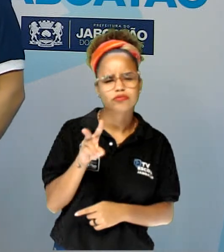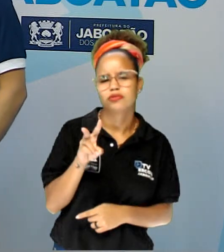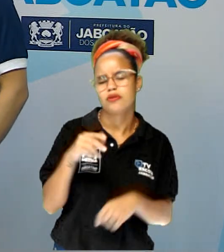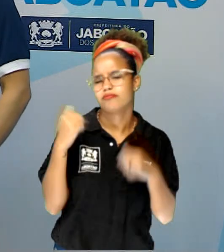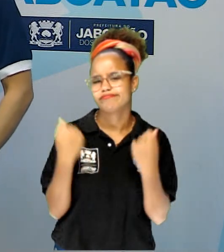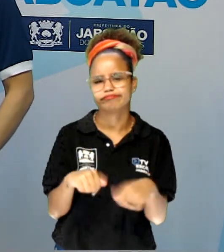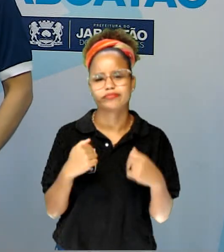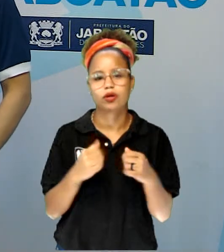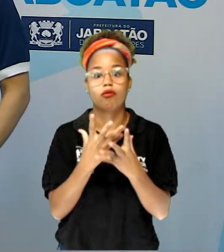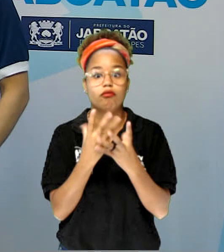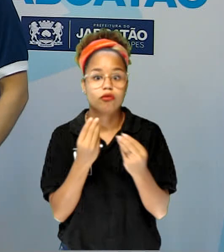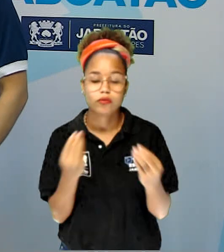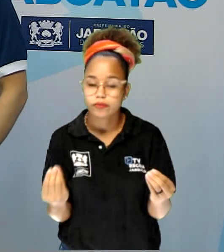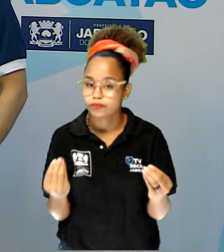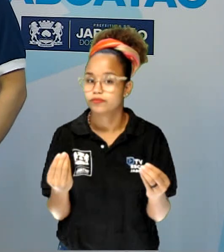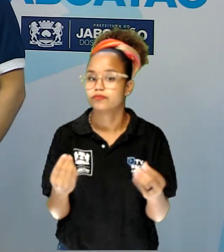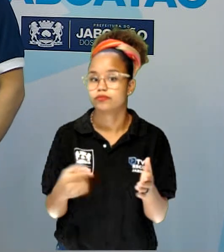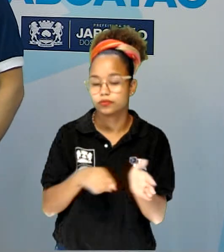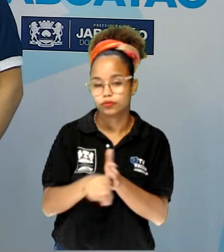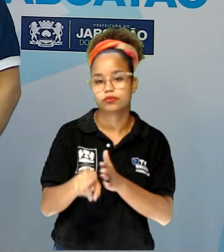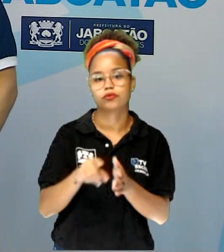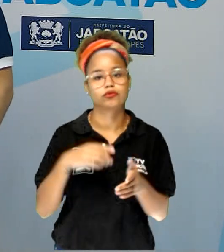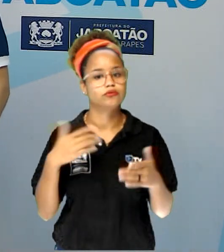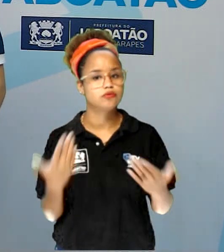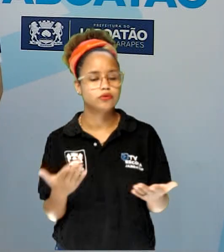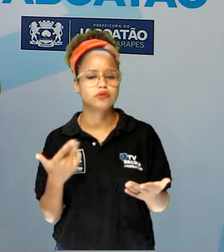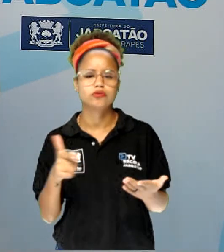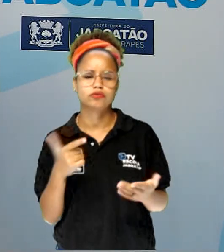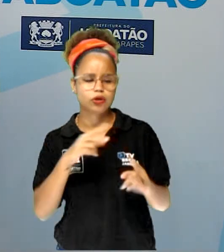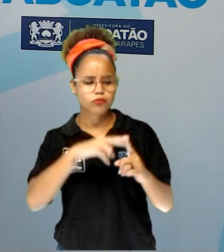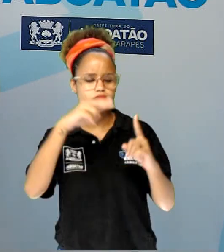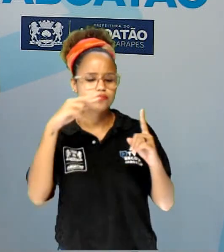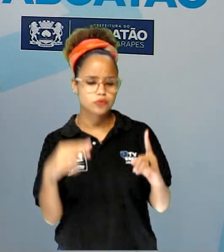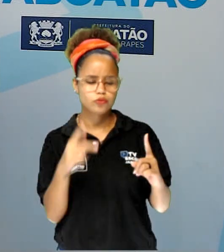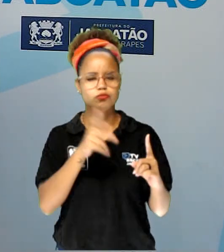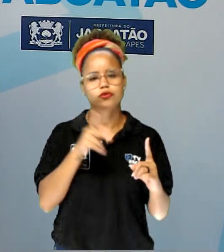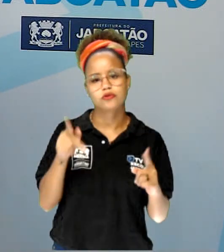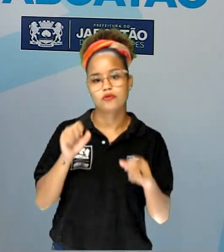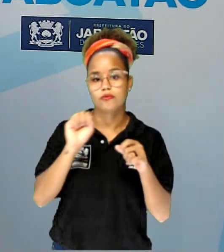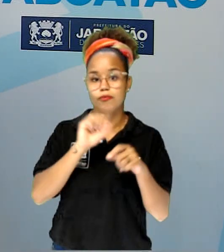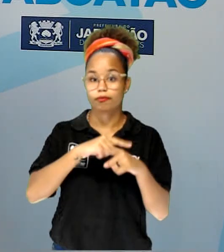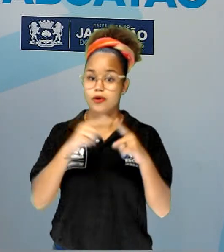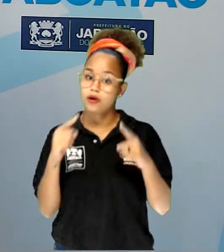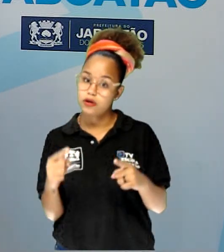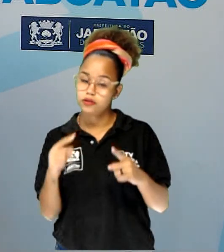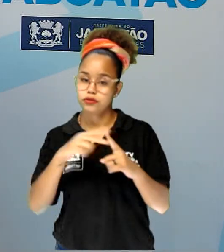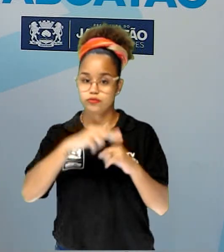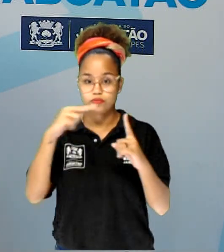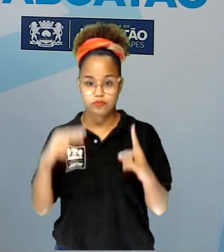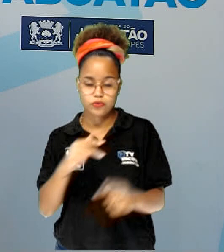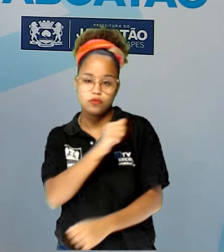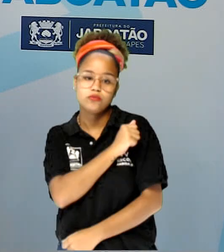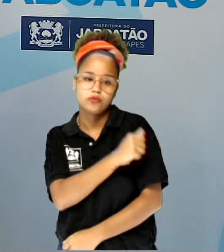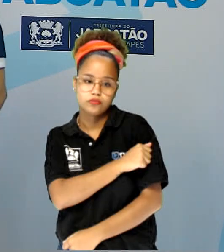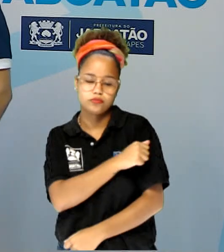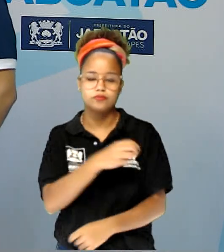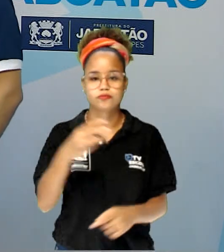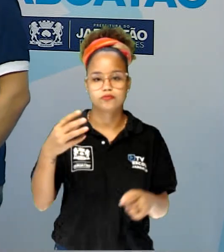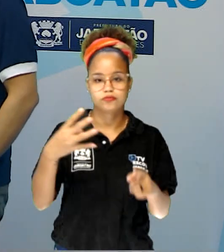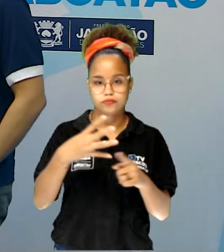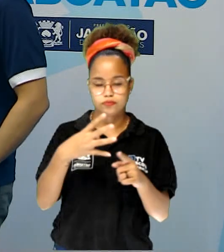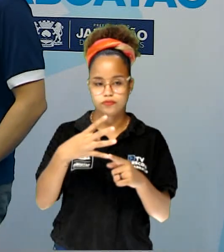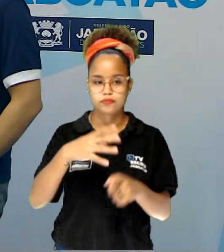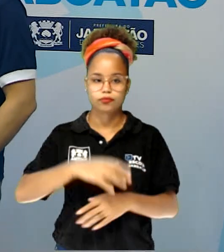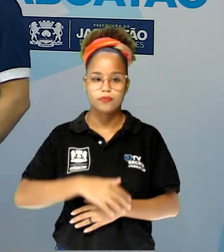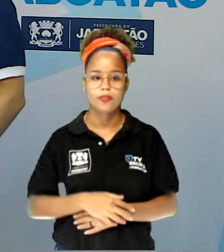de tantas perguntas, já que a gente não está pela ótica do professor e sim pela ótica do aluno. Item 4.